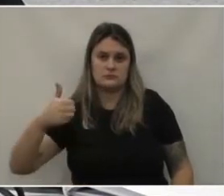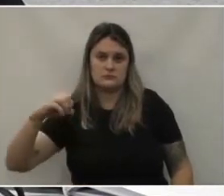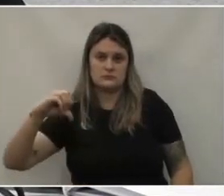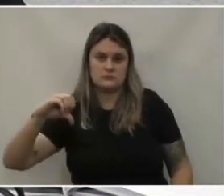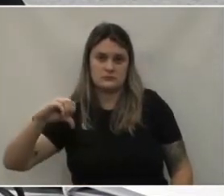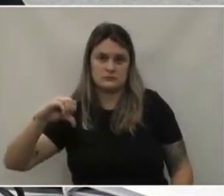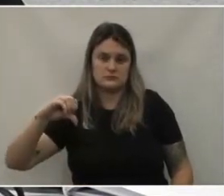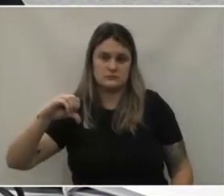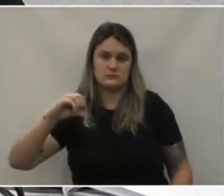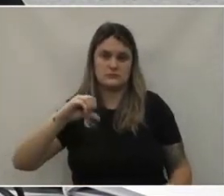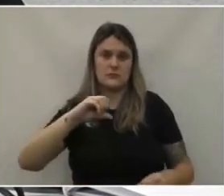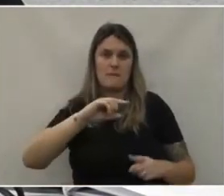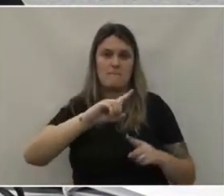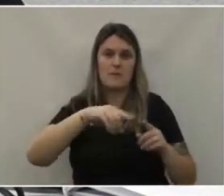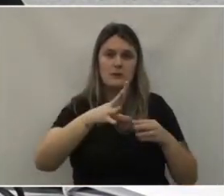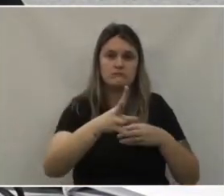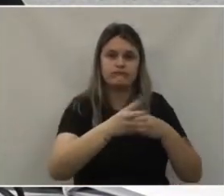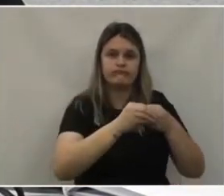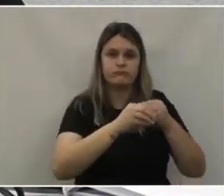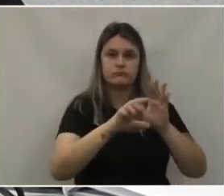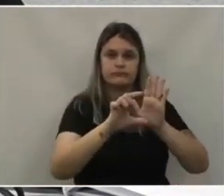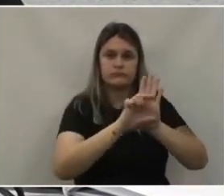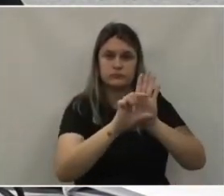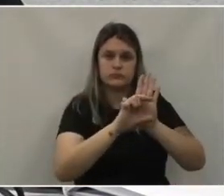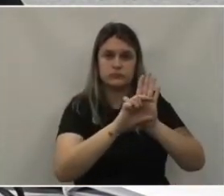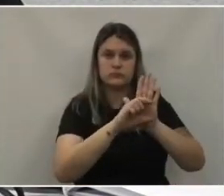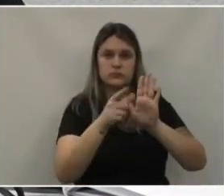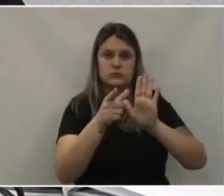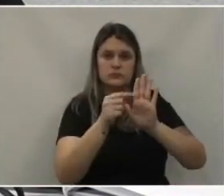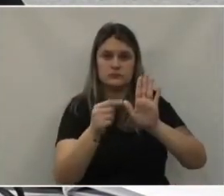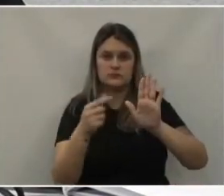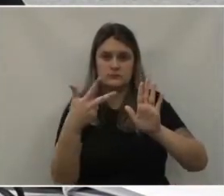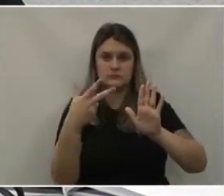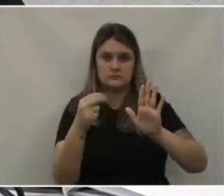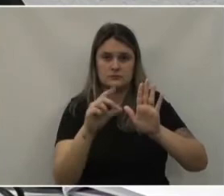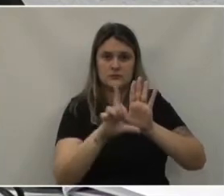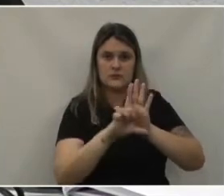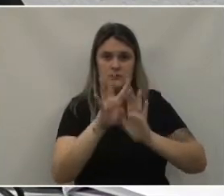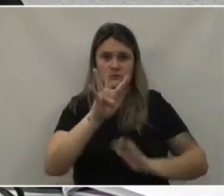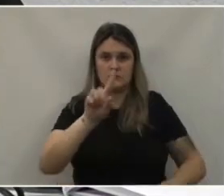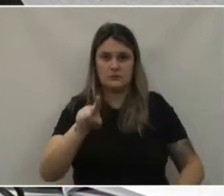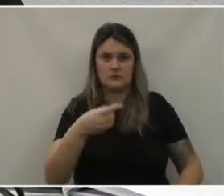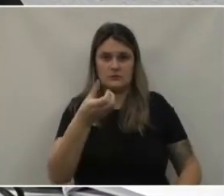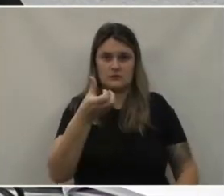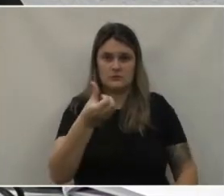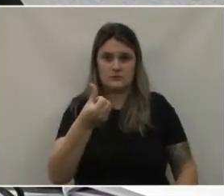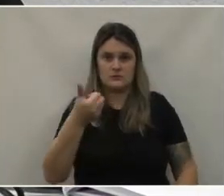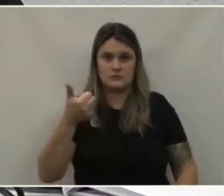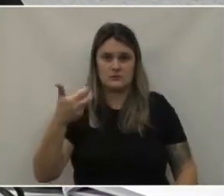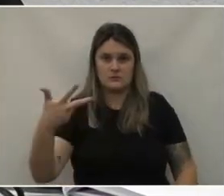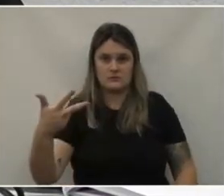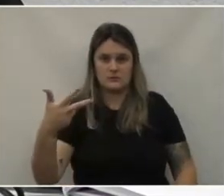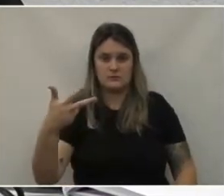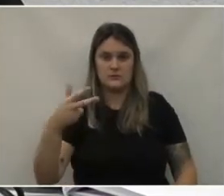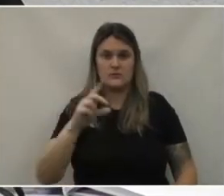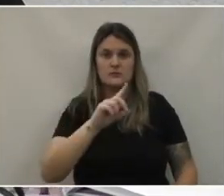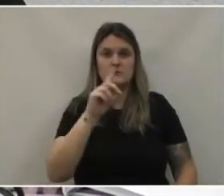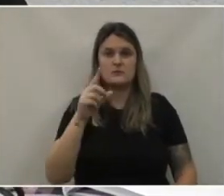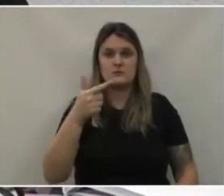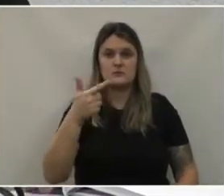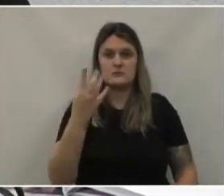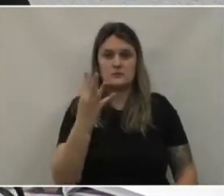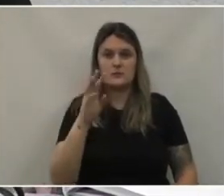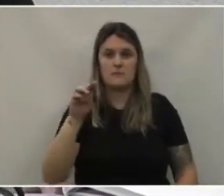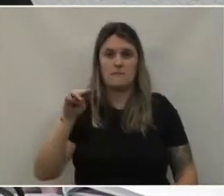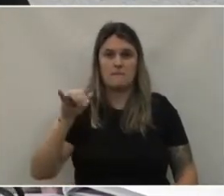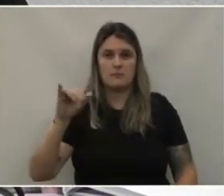41/2019. Acrescenta o parágrafo único ao artigo 30 da Lei número 4.613, de 24 de maio